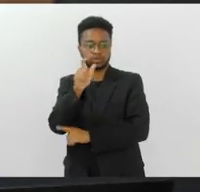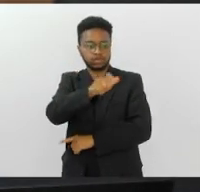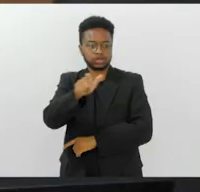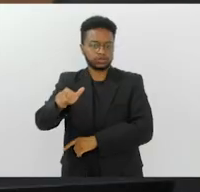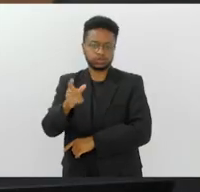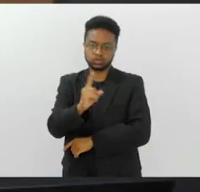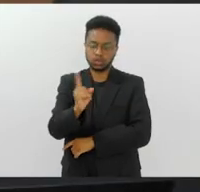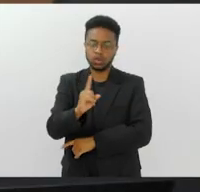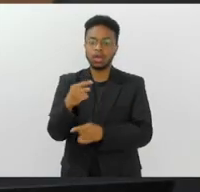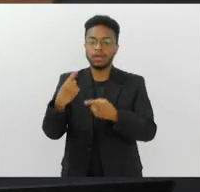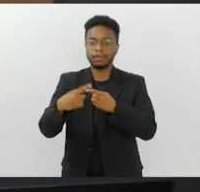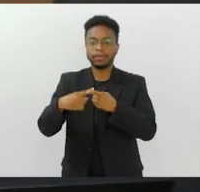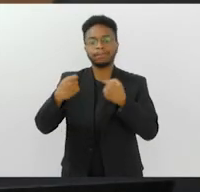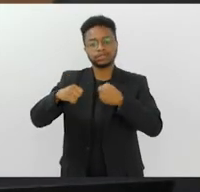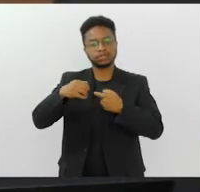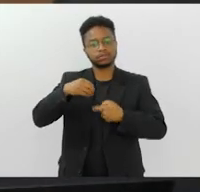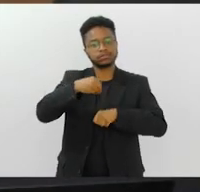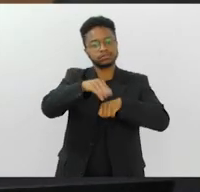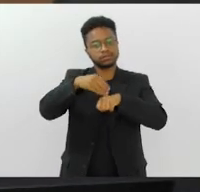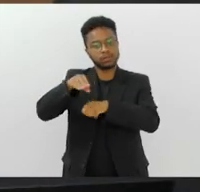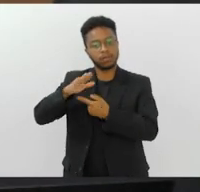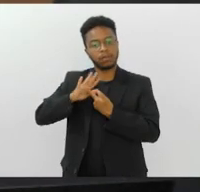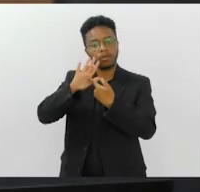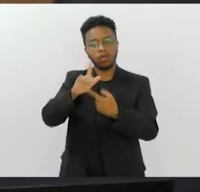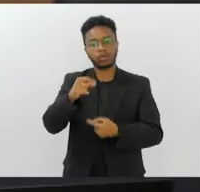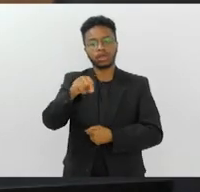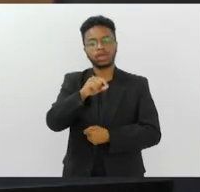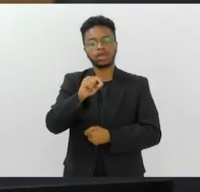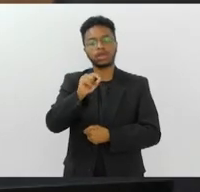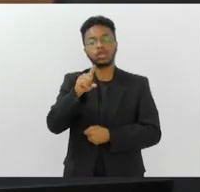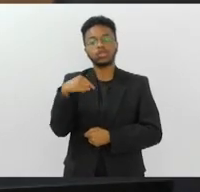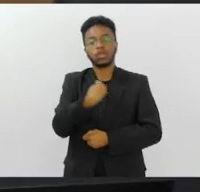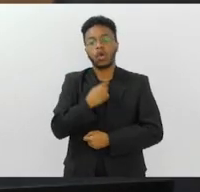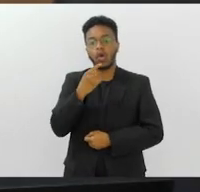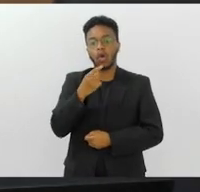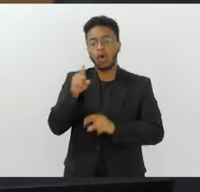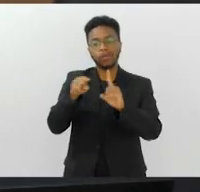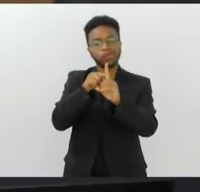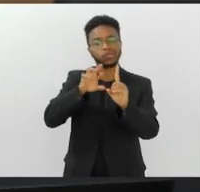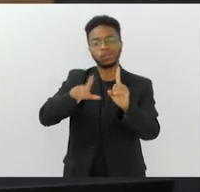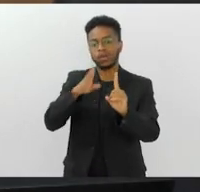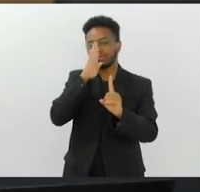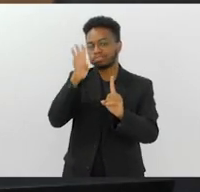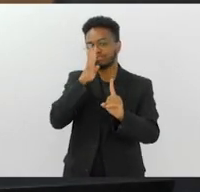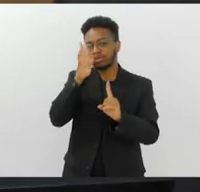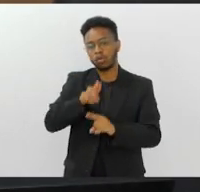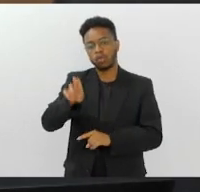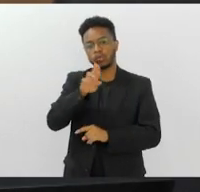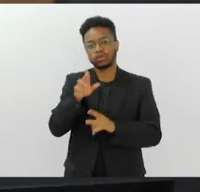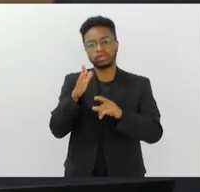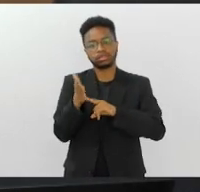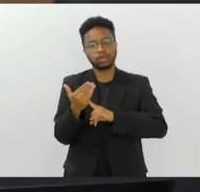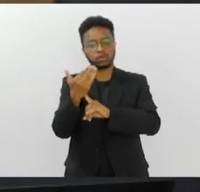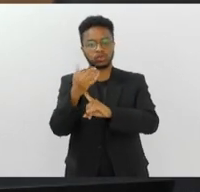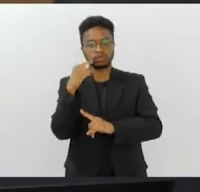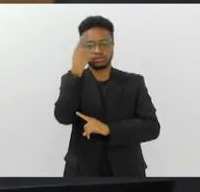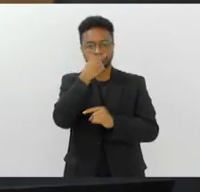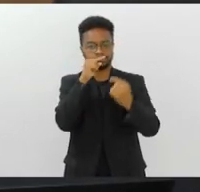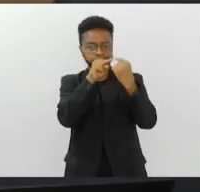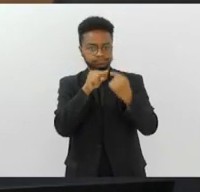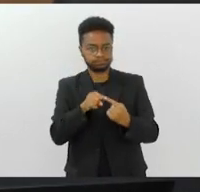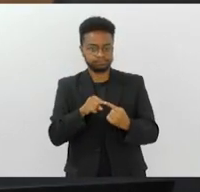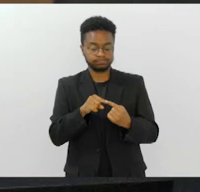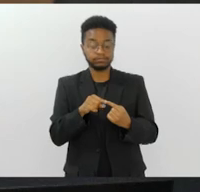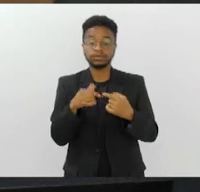para que eh deixe claro que nós não queremos fazer o uso indiscriminado da tecnologia de reconhecimento facial